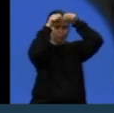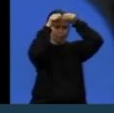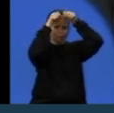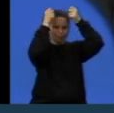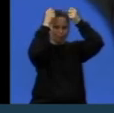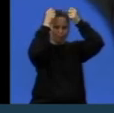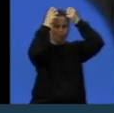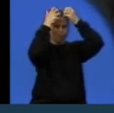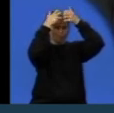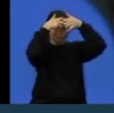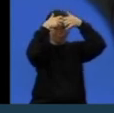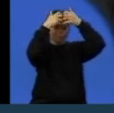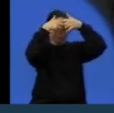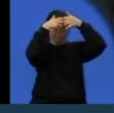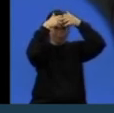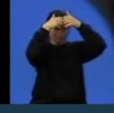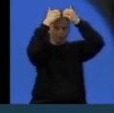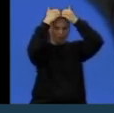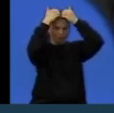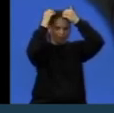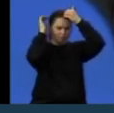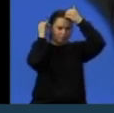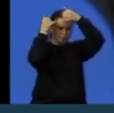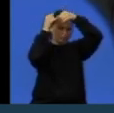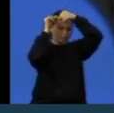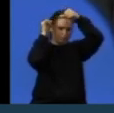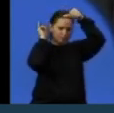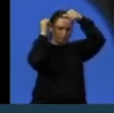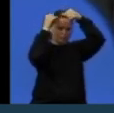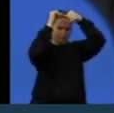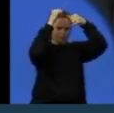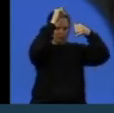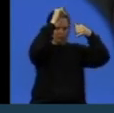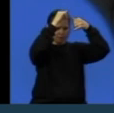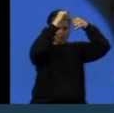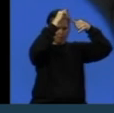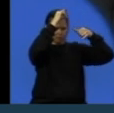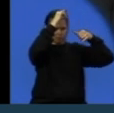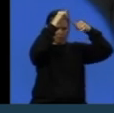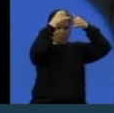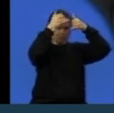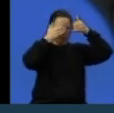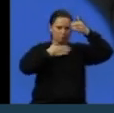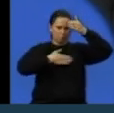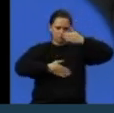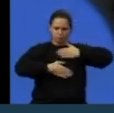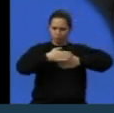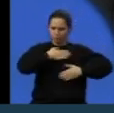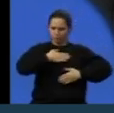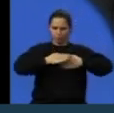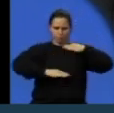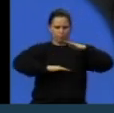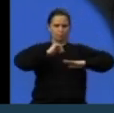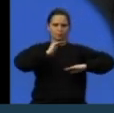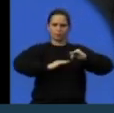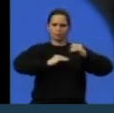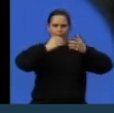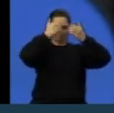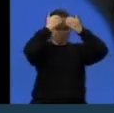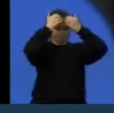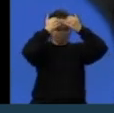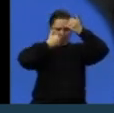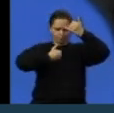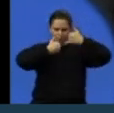o funcionamento do sistema nervoso, que é o local onde todas as atividades acontecem e